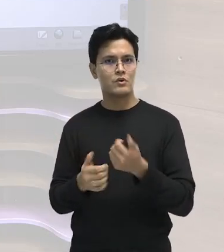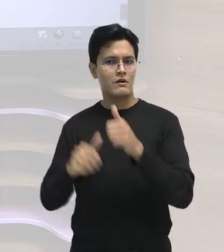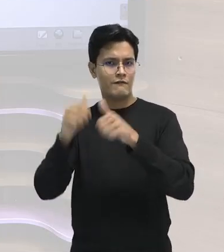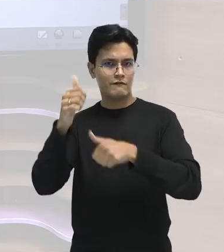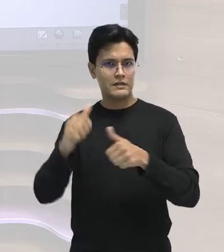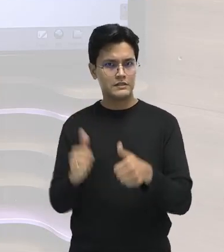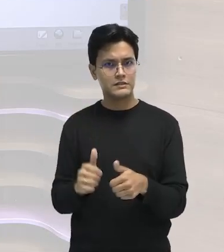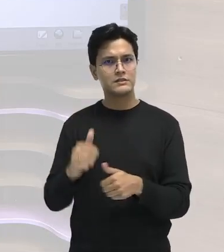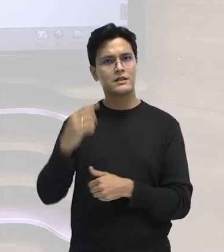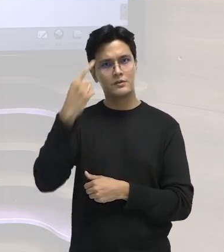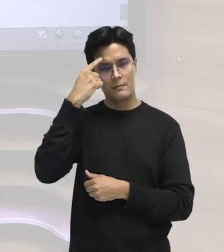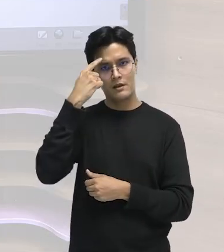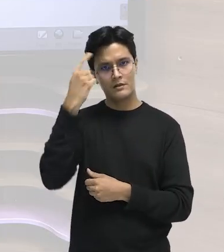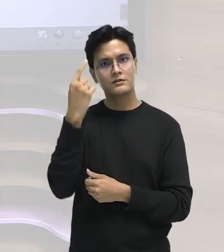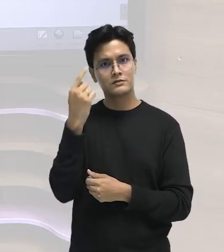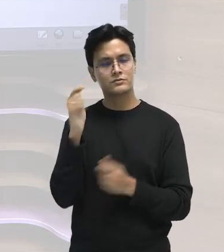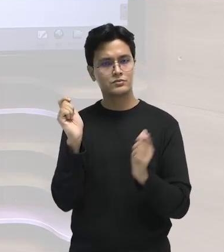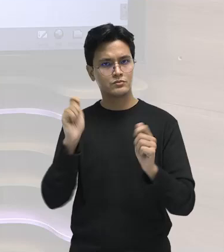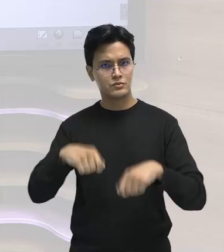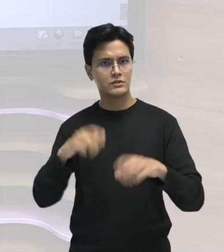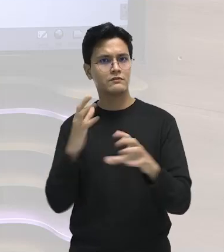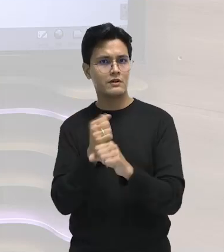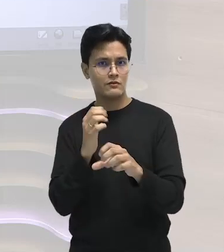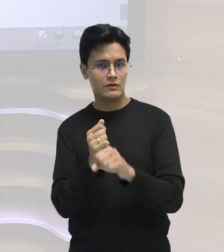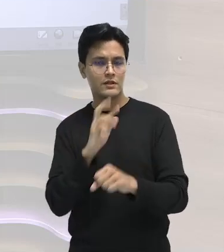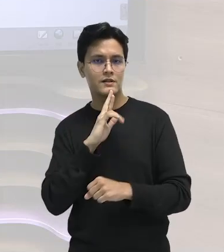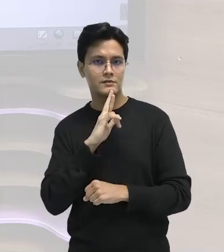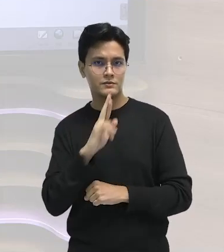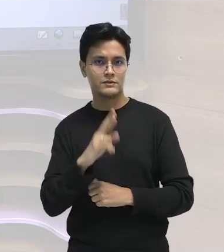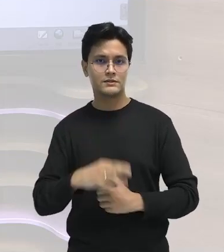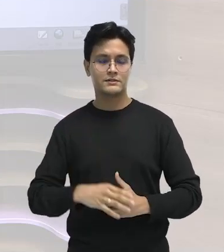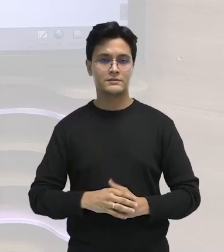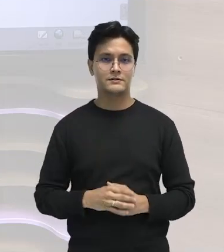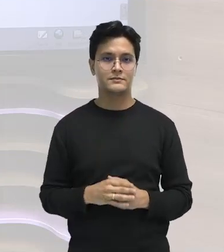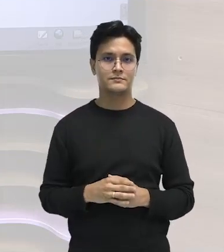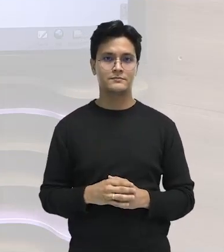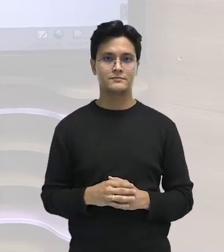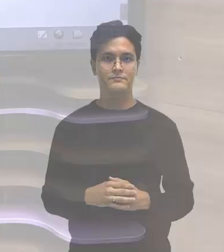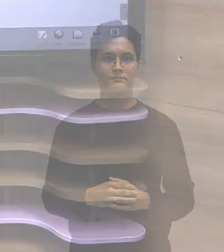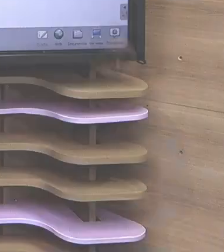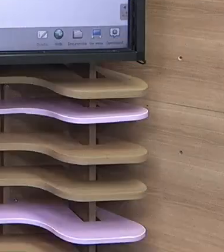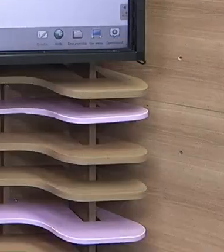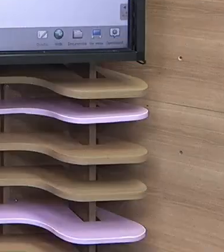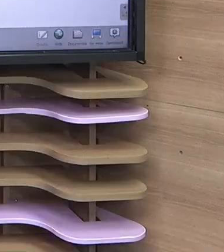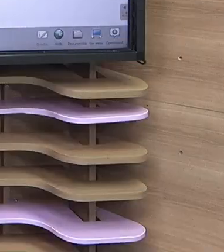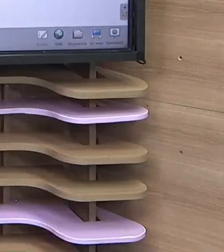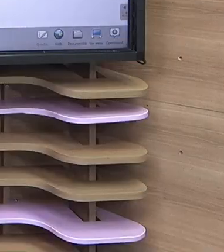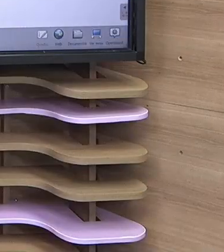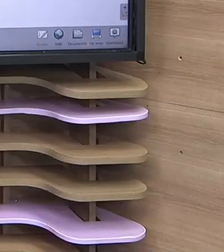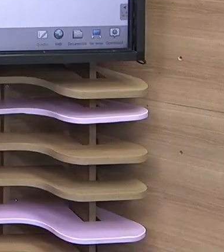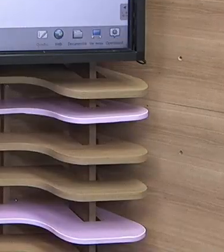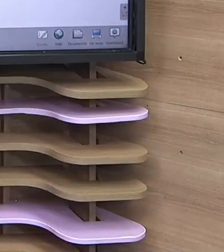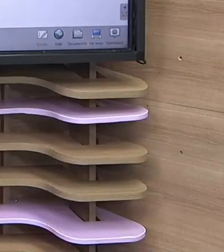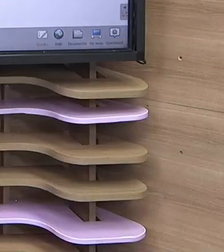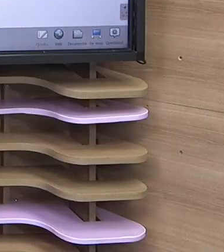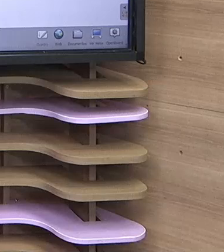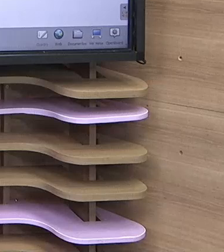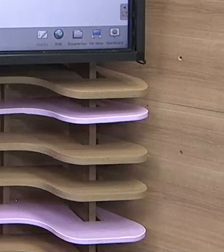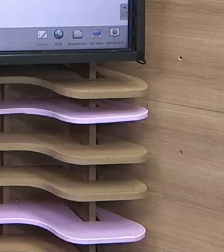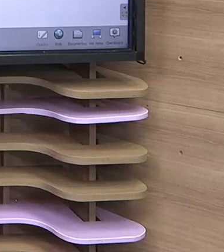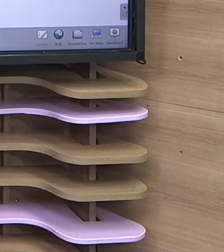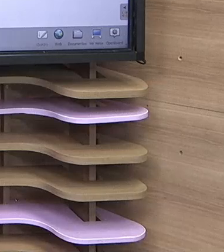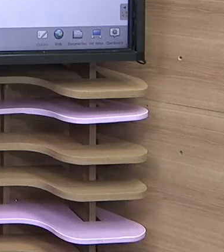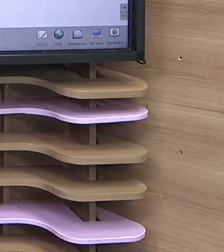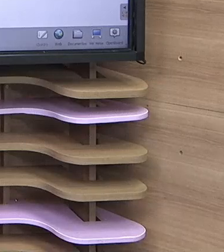raciocínio lógico, a gente já teria condições de responder essa questão, tá? mas eu resolvi trazer para vocês aqui a estrutura de como a